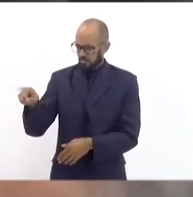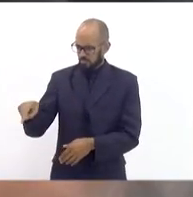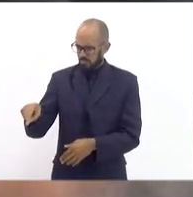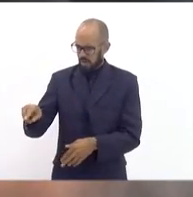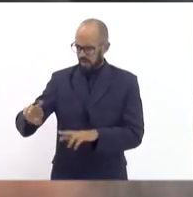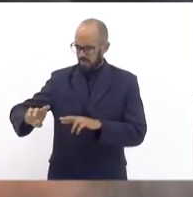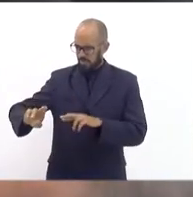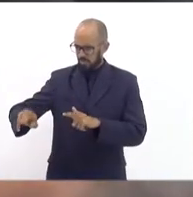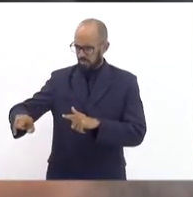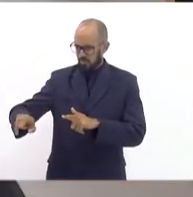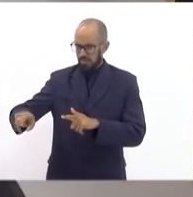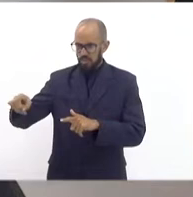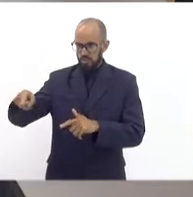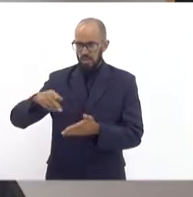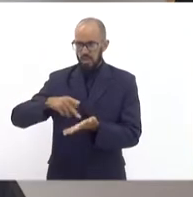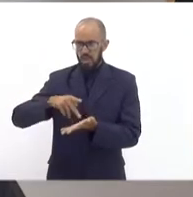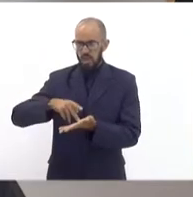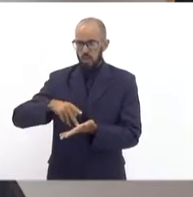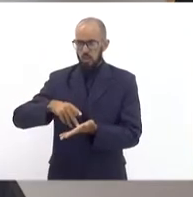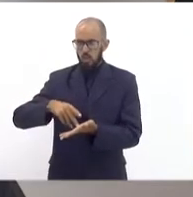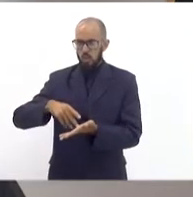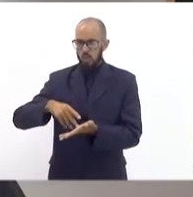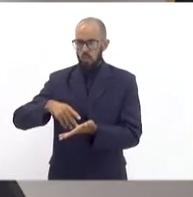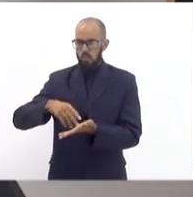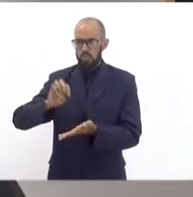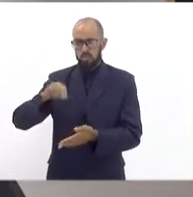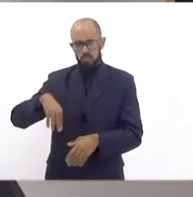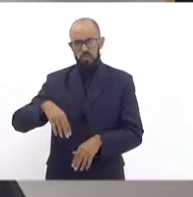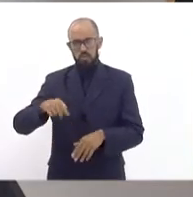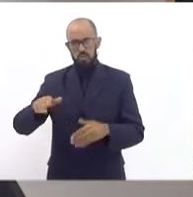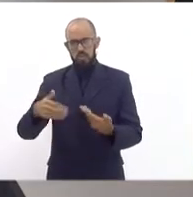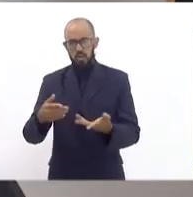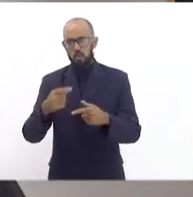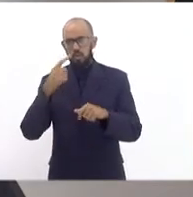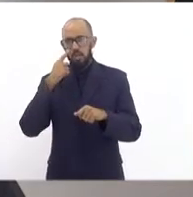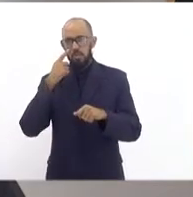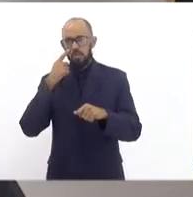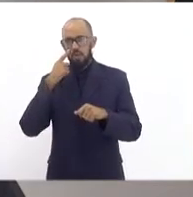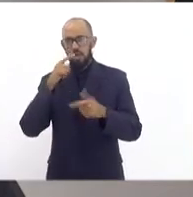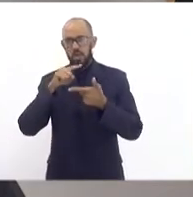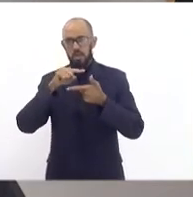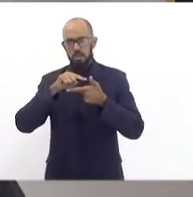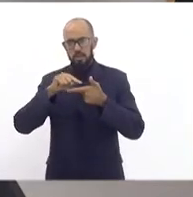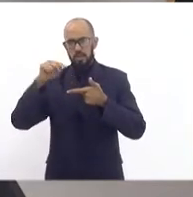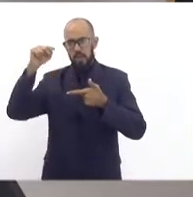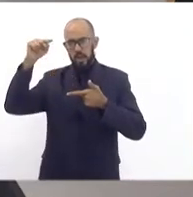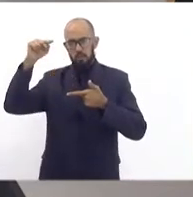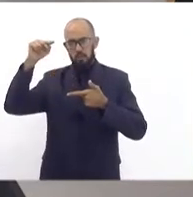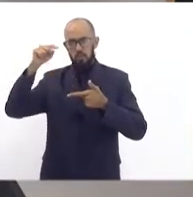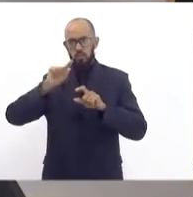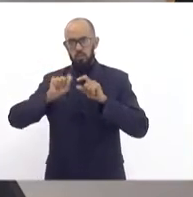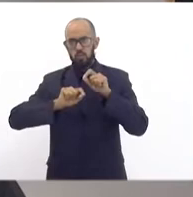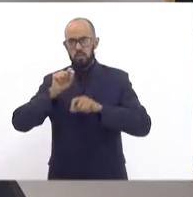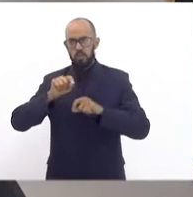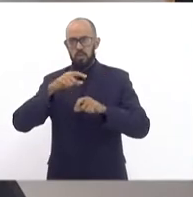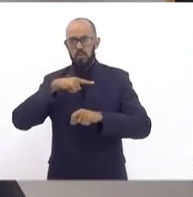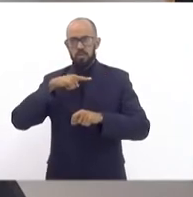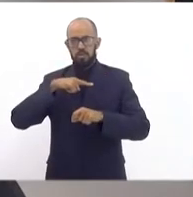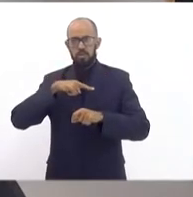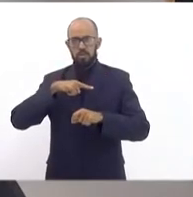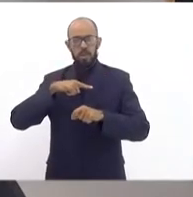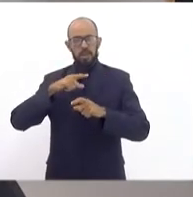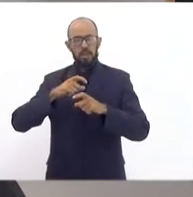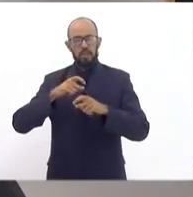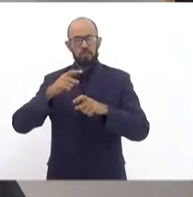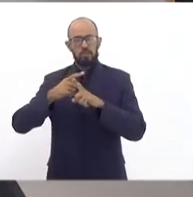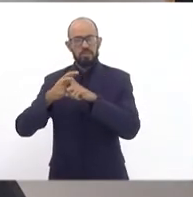inclusive, isso é possível verificar aqui no gráfico. Isso aqui é a série histórica de três índices, que são índices comuns